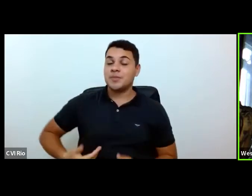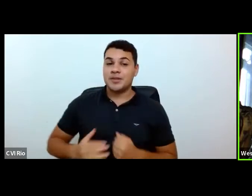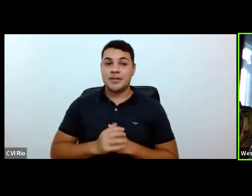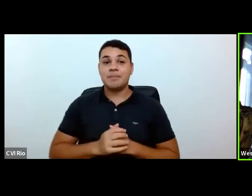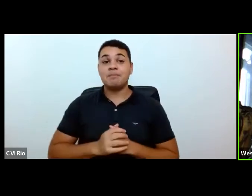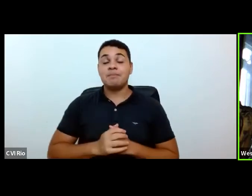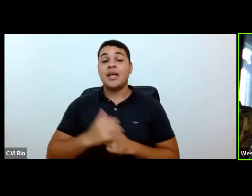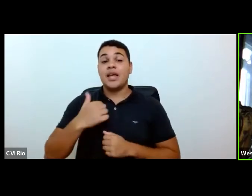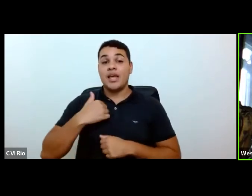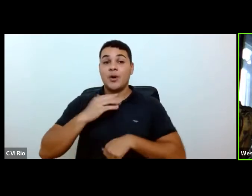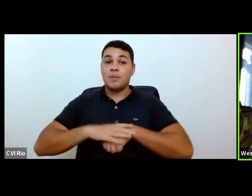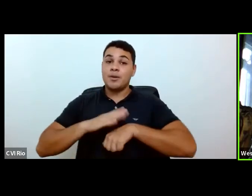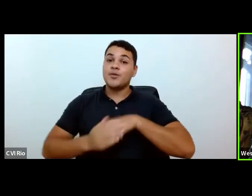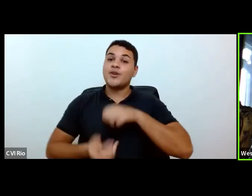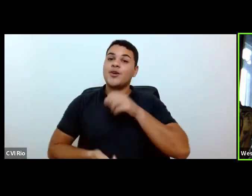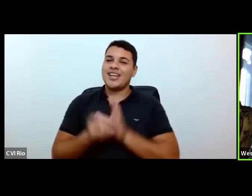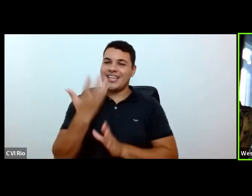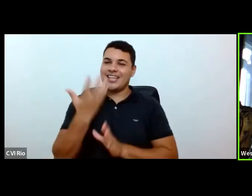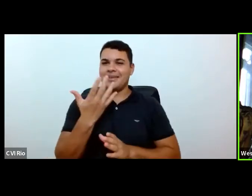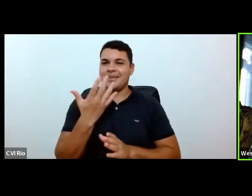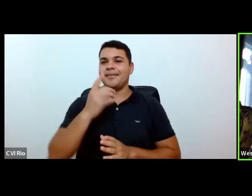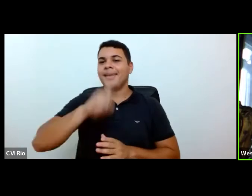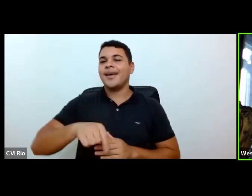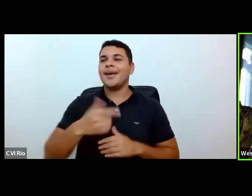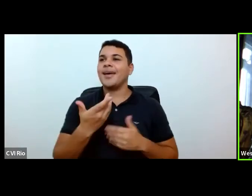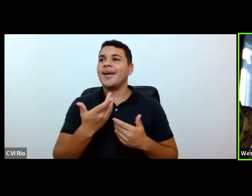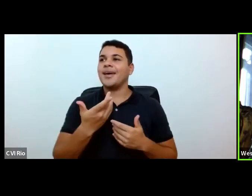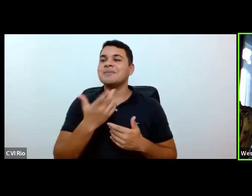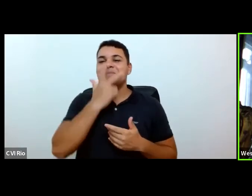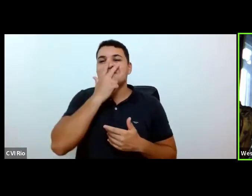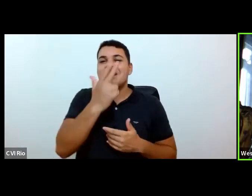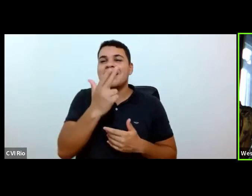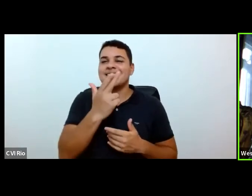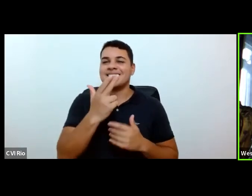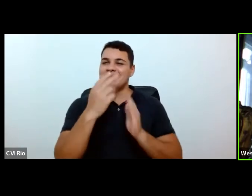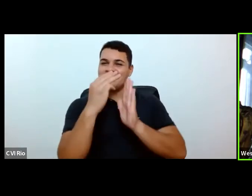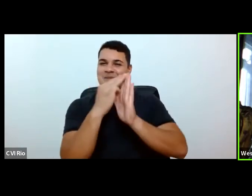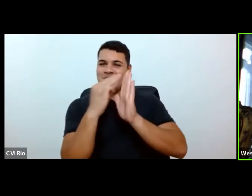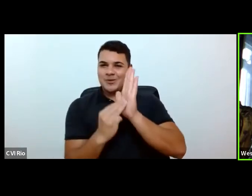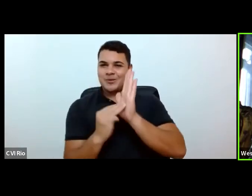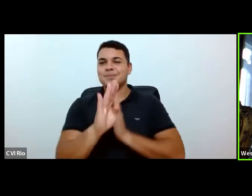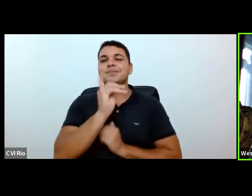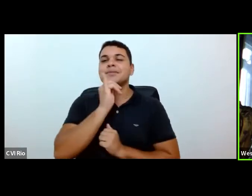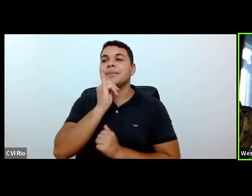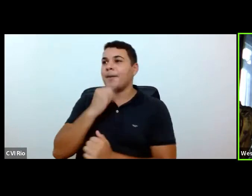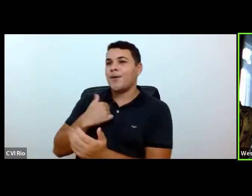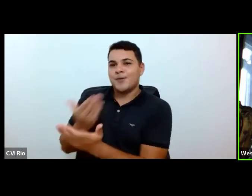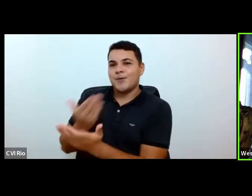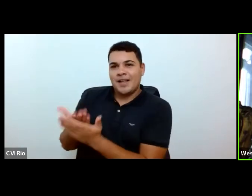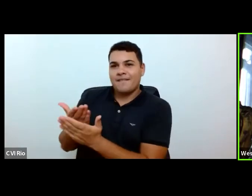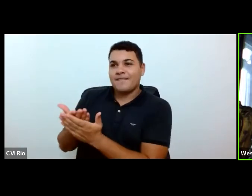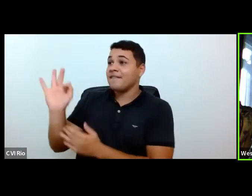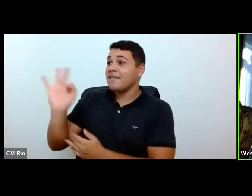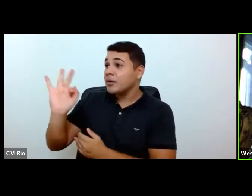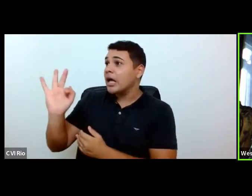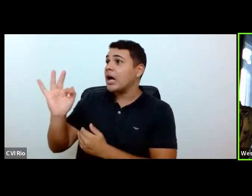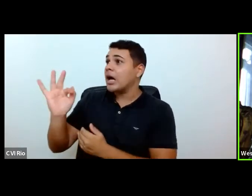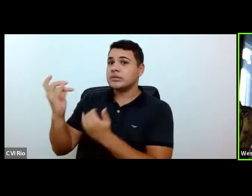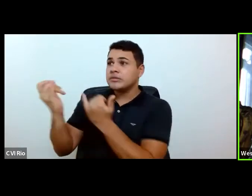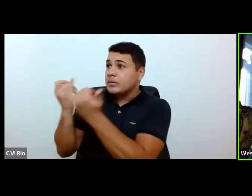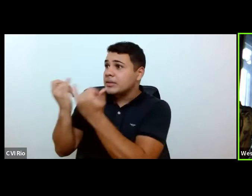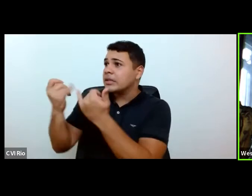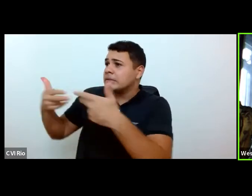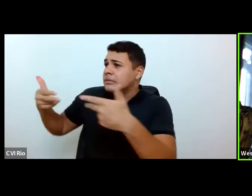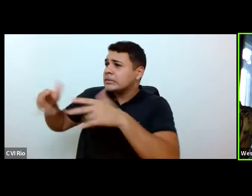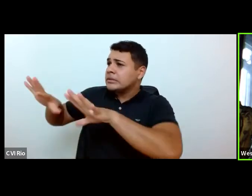de troca de tudo que eu vivi, né, antes. Então, a pedagogia foi um processo de resgatar minhas raízes, né,